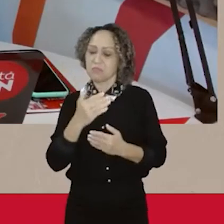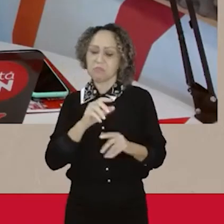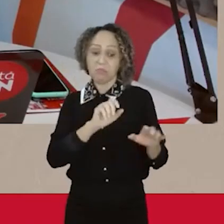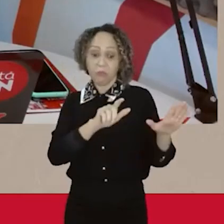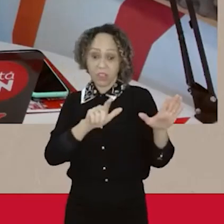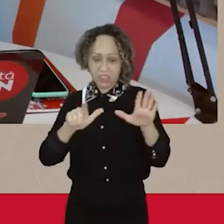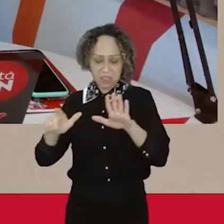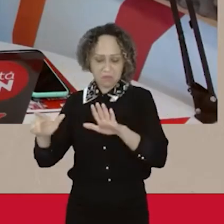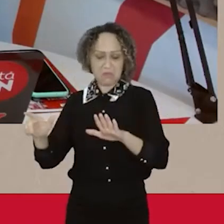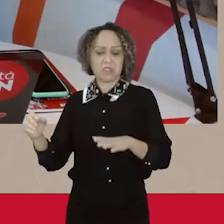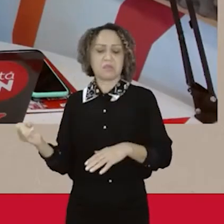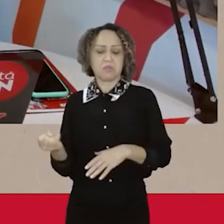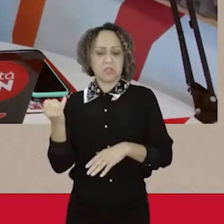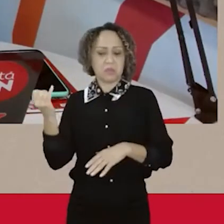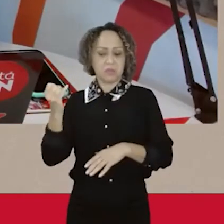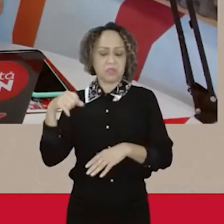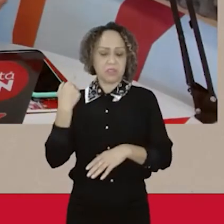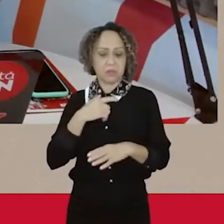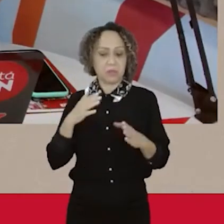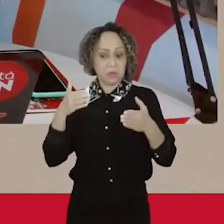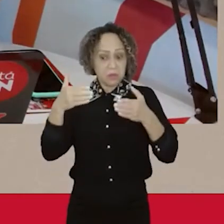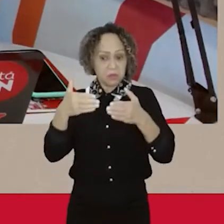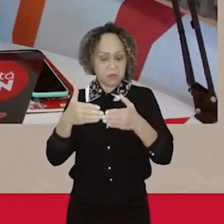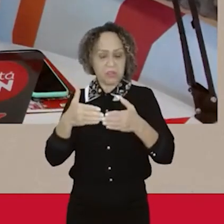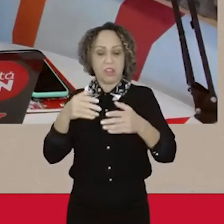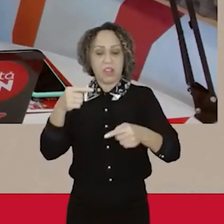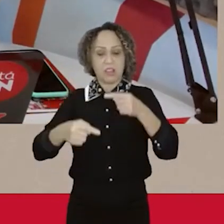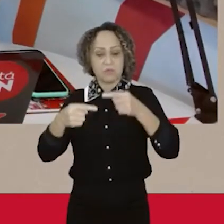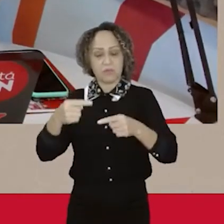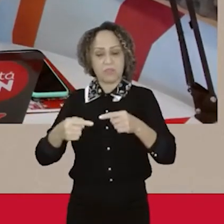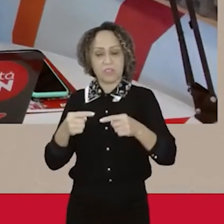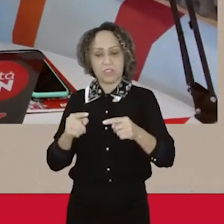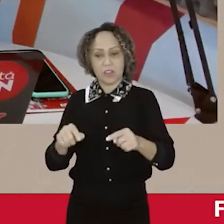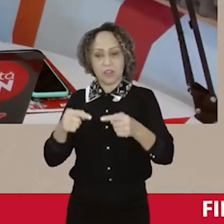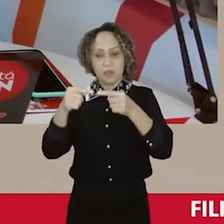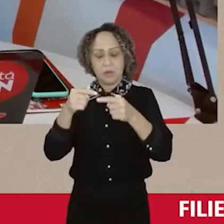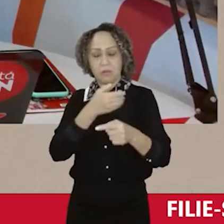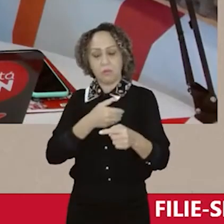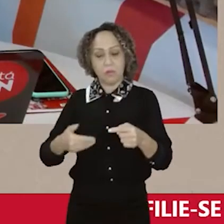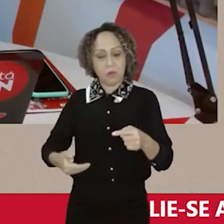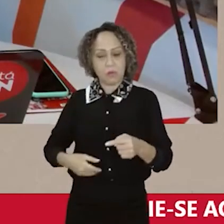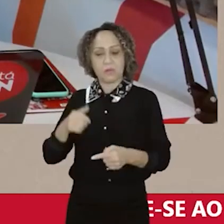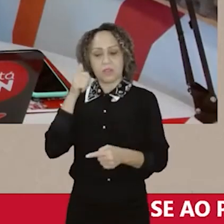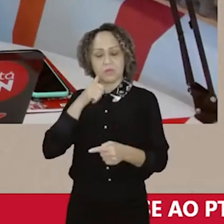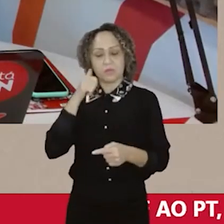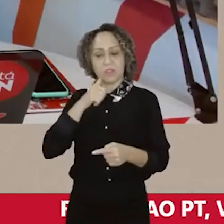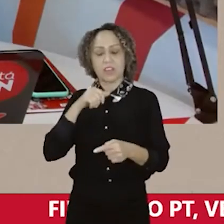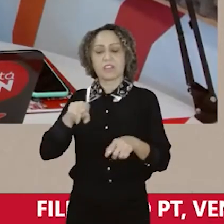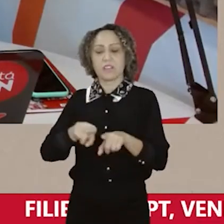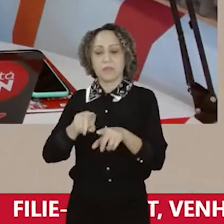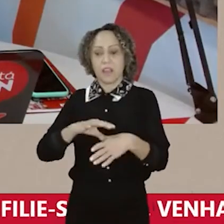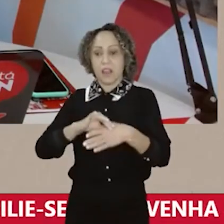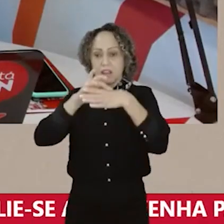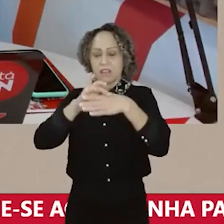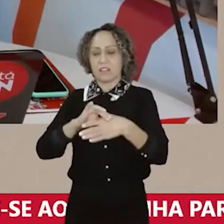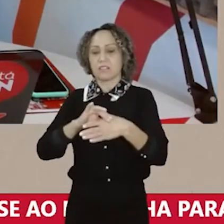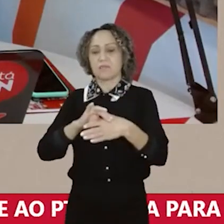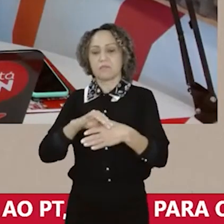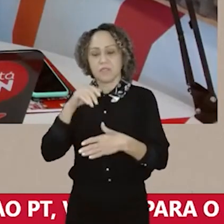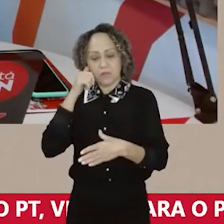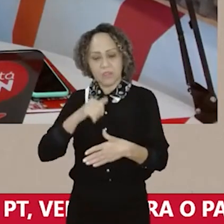fazendo toda dedicada às políticas públicas voltadas para as mulheres, às lideranças femininas, né? E feministas